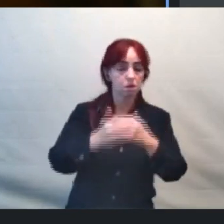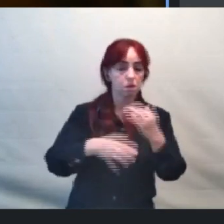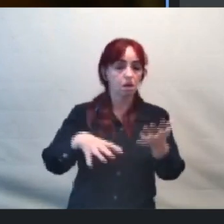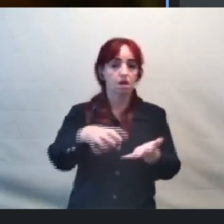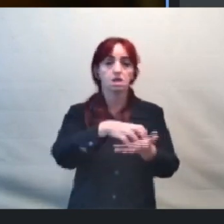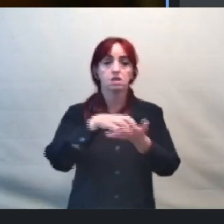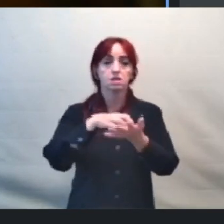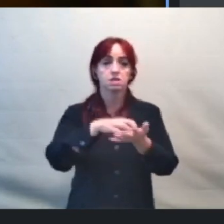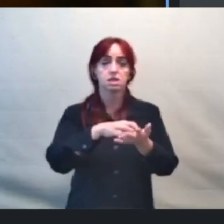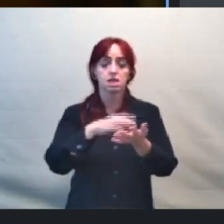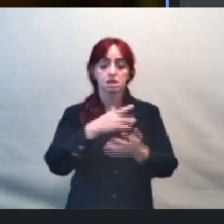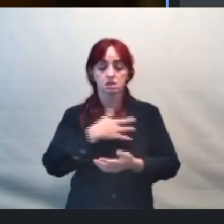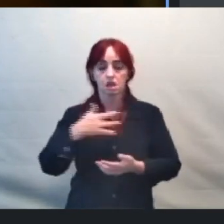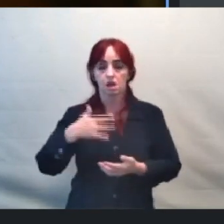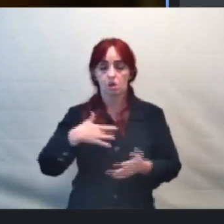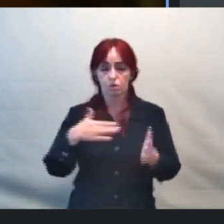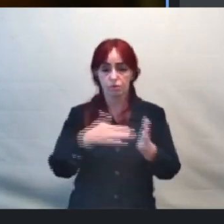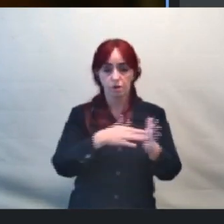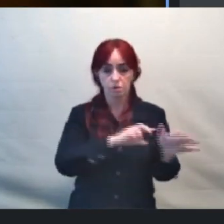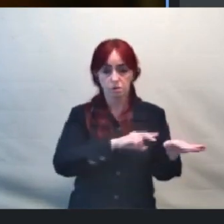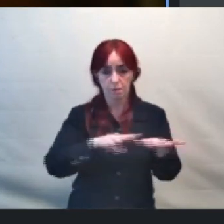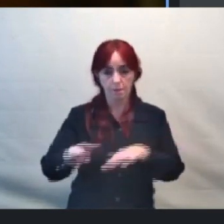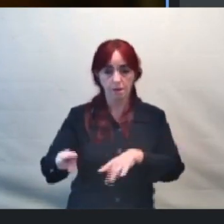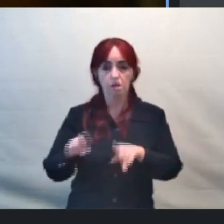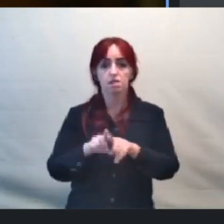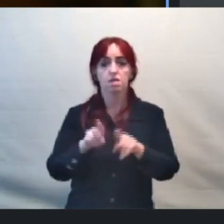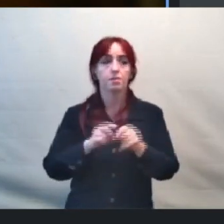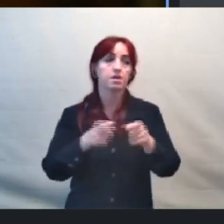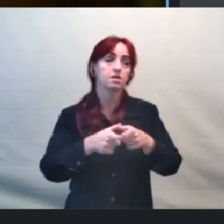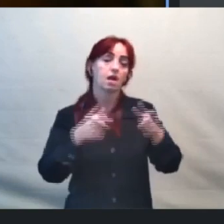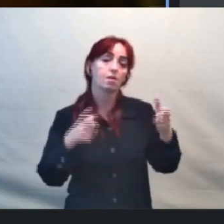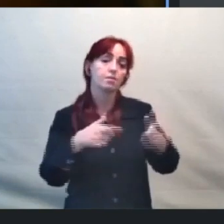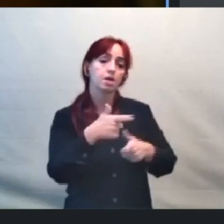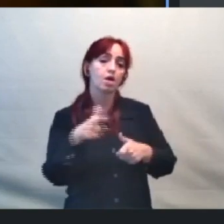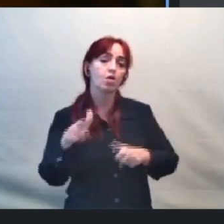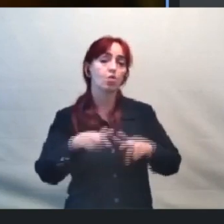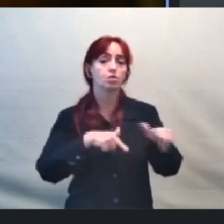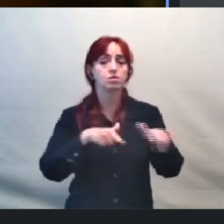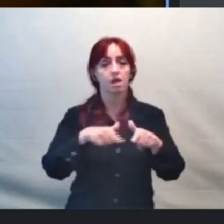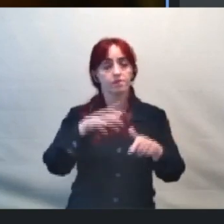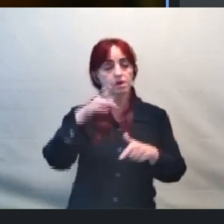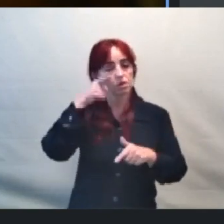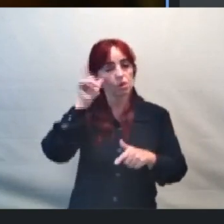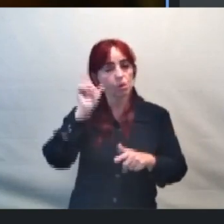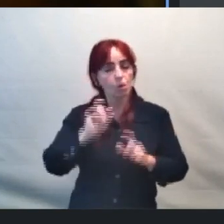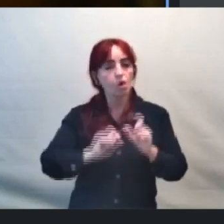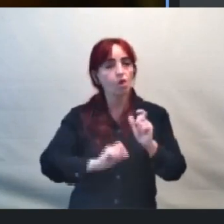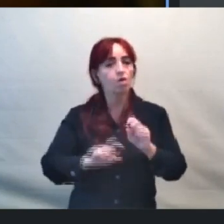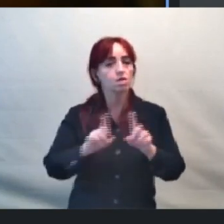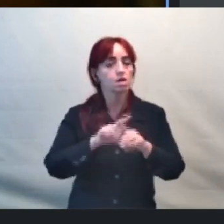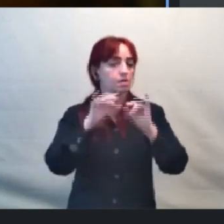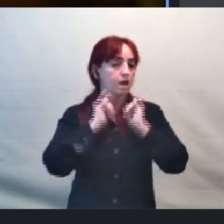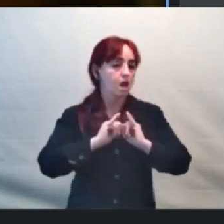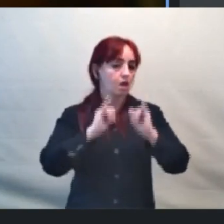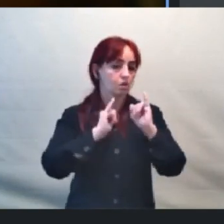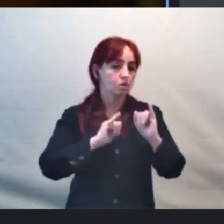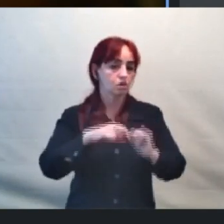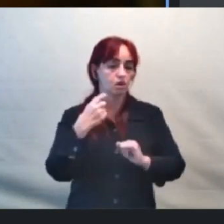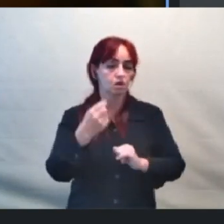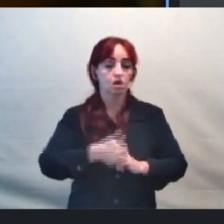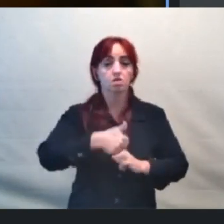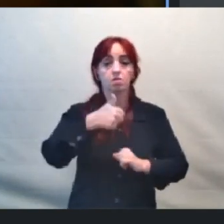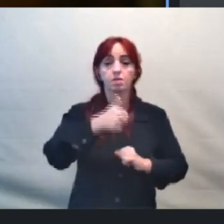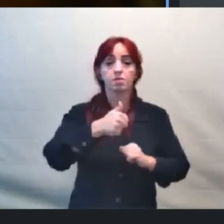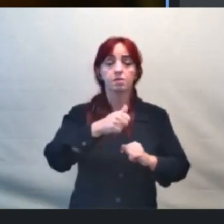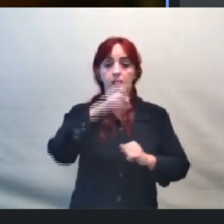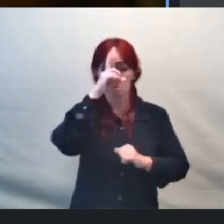serviço no final de semana, a gente também está ampliando outros serviços. Ontem, de fato, a gente anunciou, inclusive, o nosso primeiro hospital de campanha,